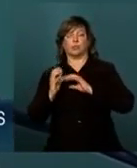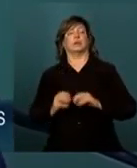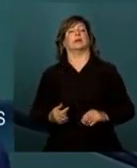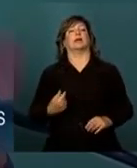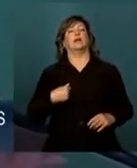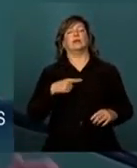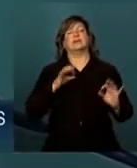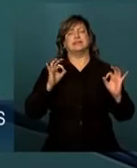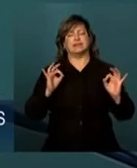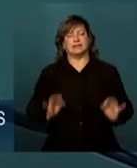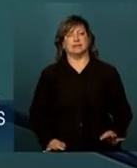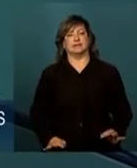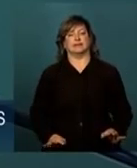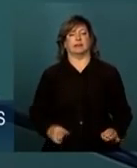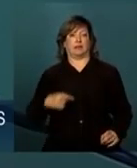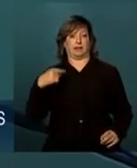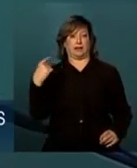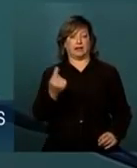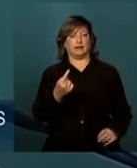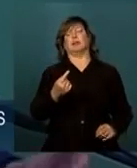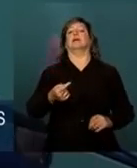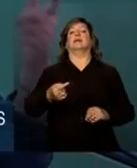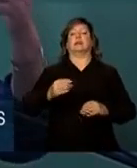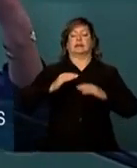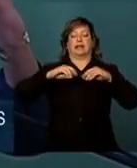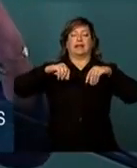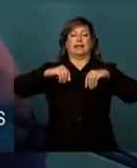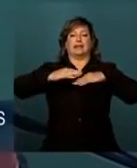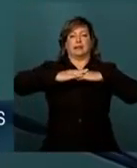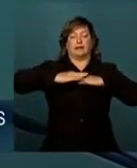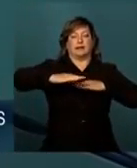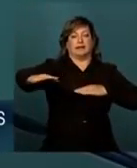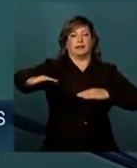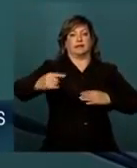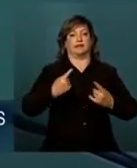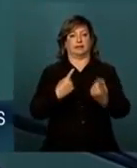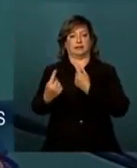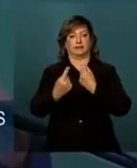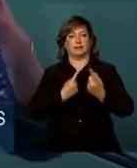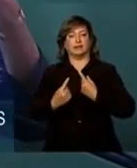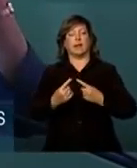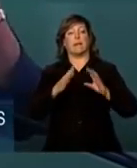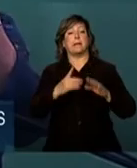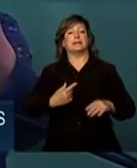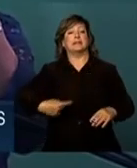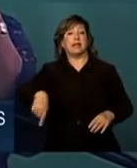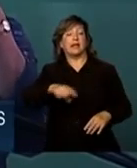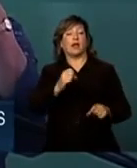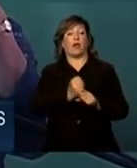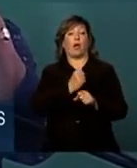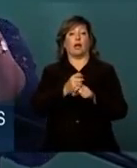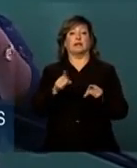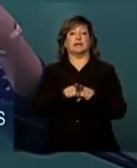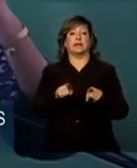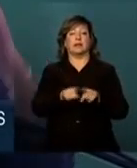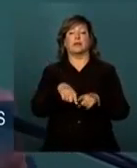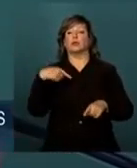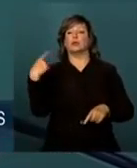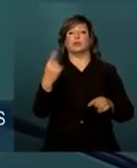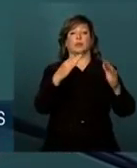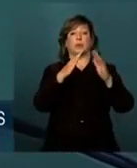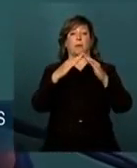que não só para as estradas vicinais, mas para essas obras que são demandadas pelos moradores